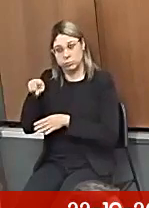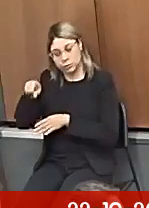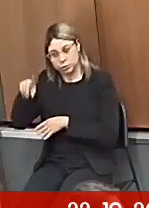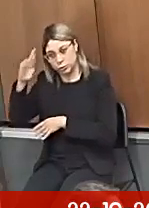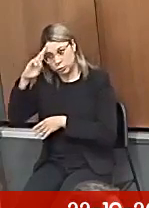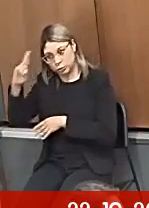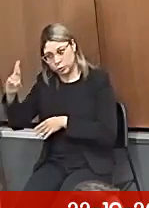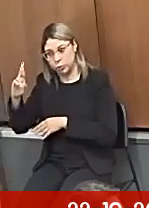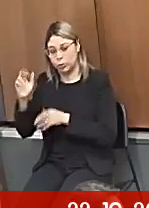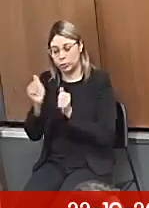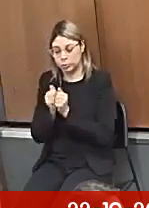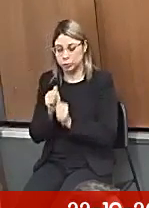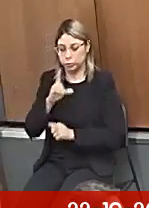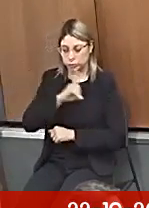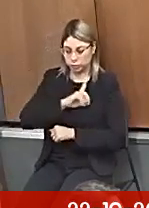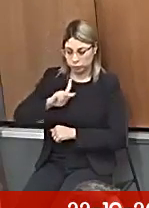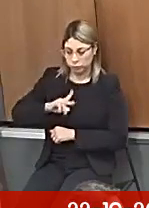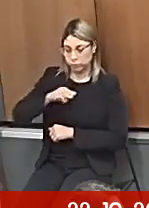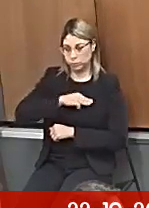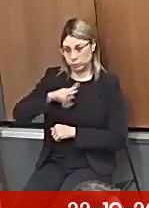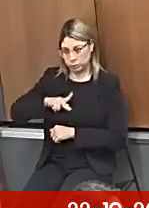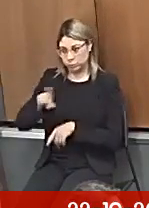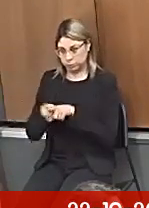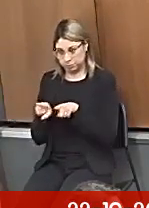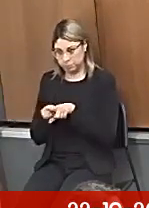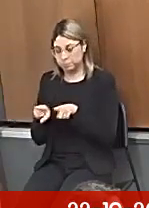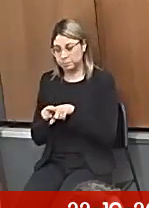entre a Defensoria e o Ministério Público, que são